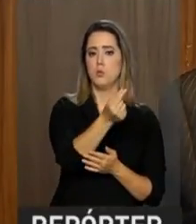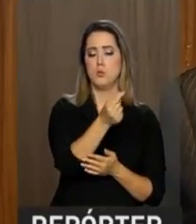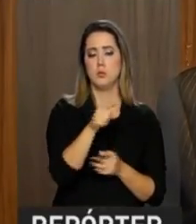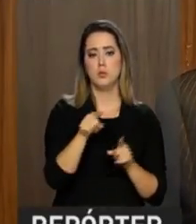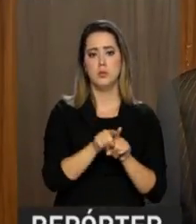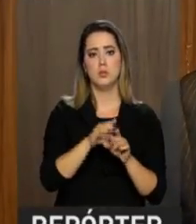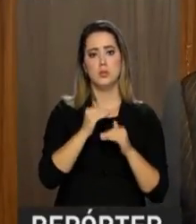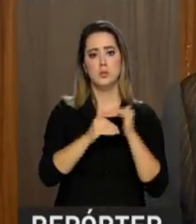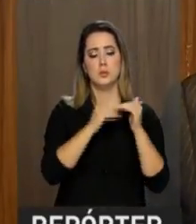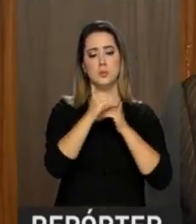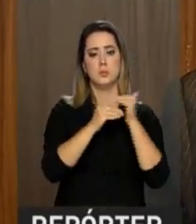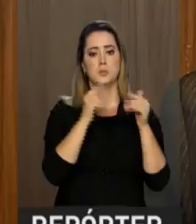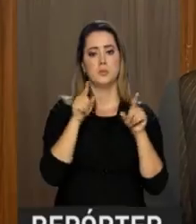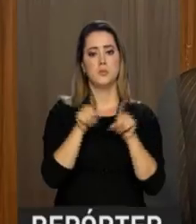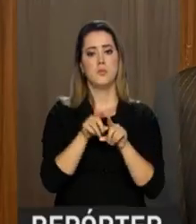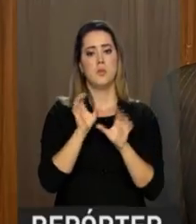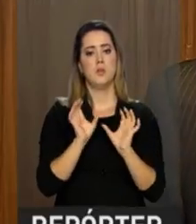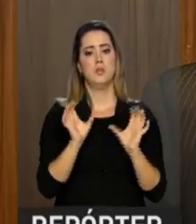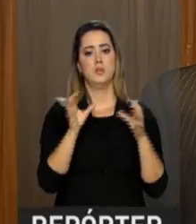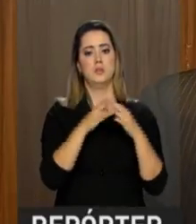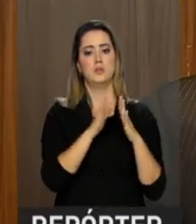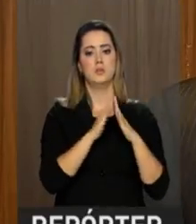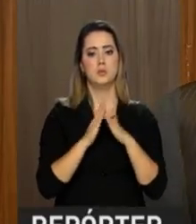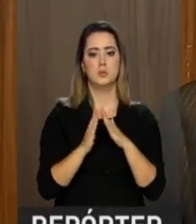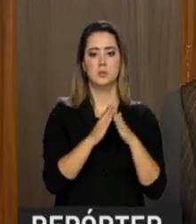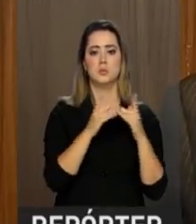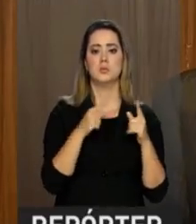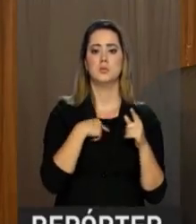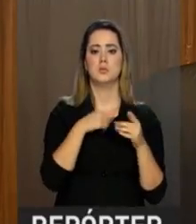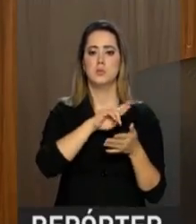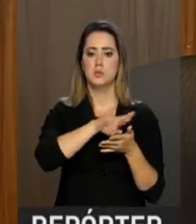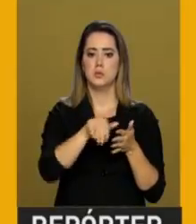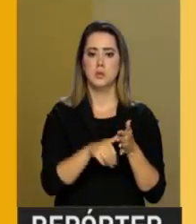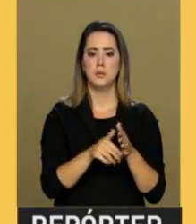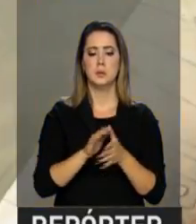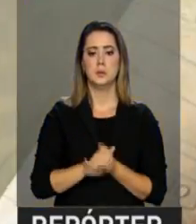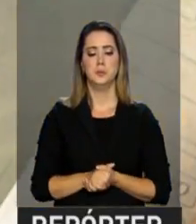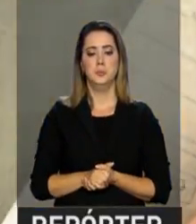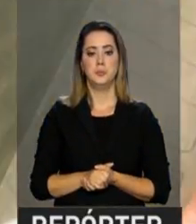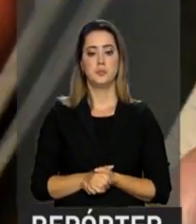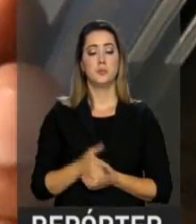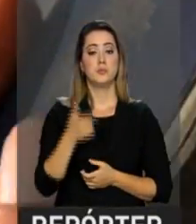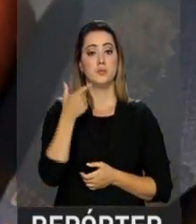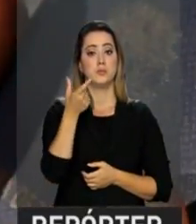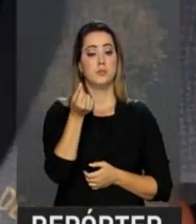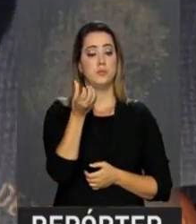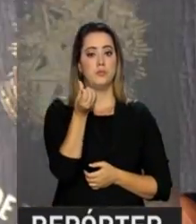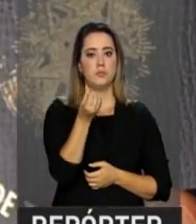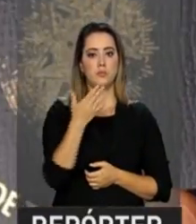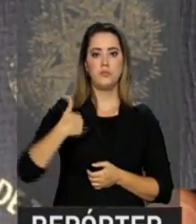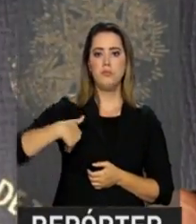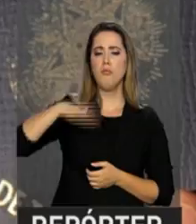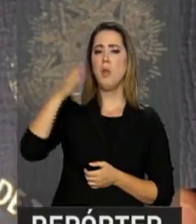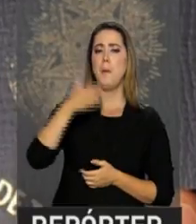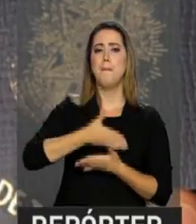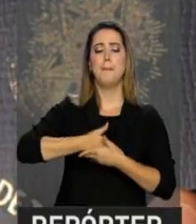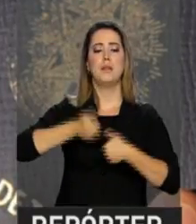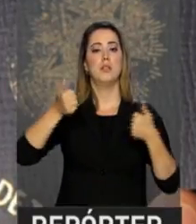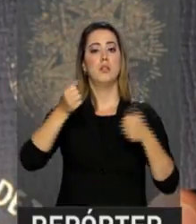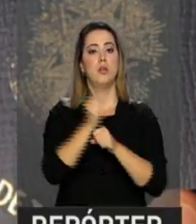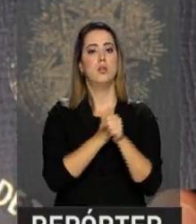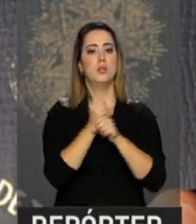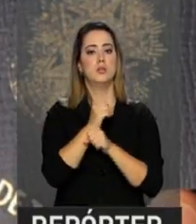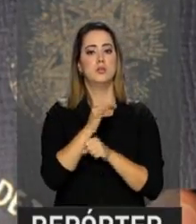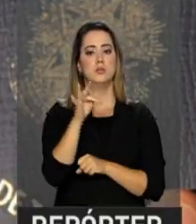cada vez valores maiores nas áreas de habitação, saneamento e infraestrutura. 2016 foi o melhor ano do FGTS,